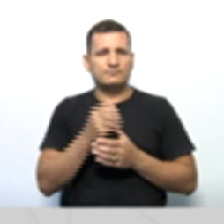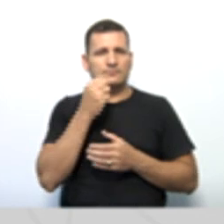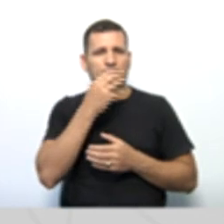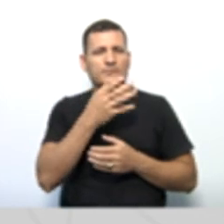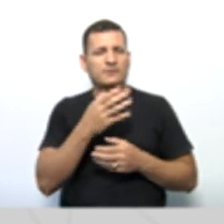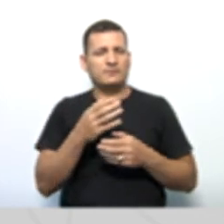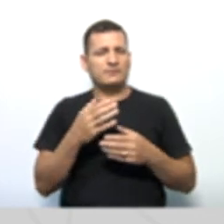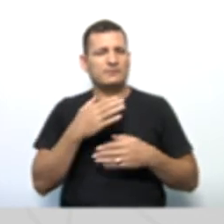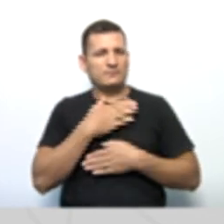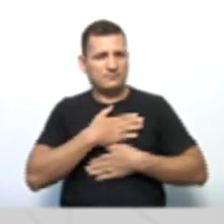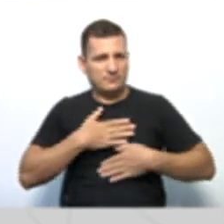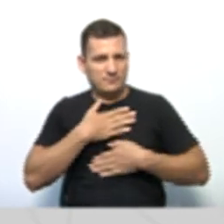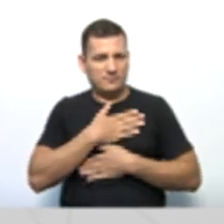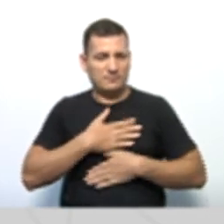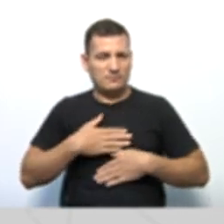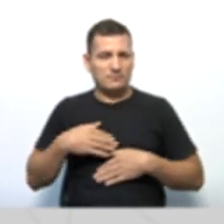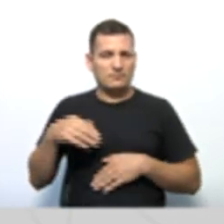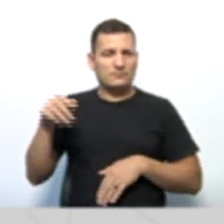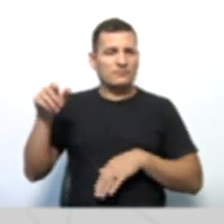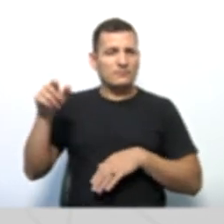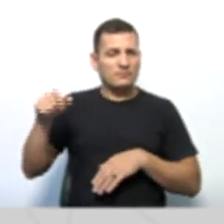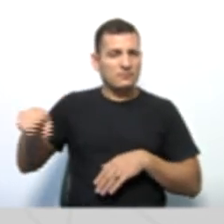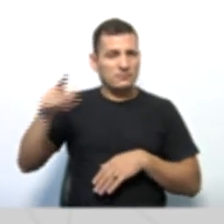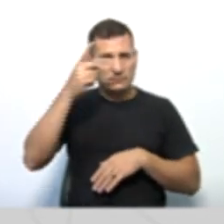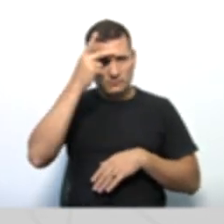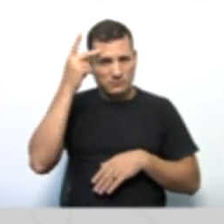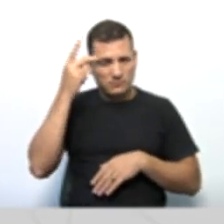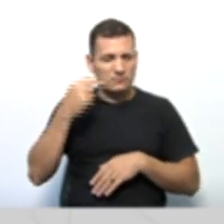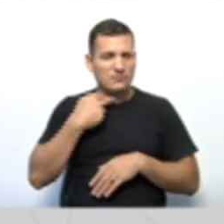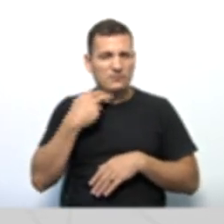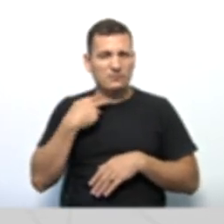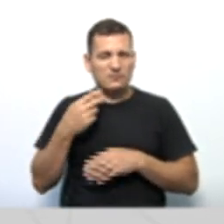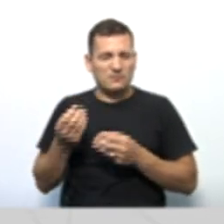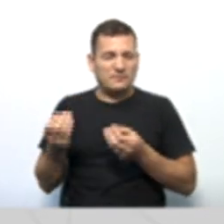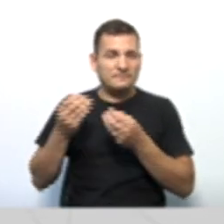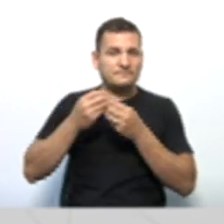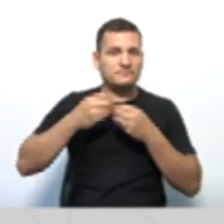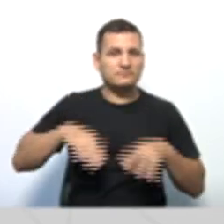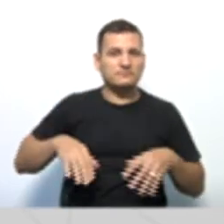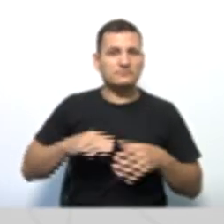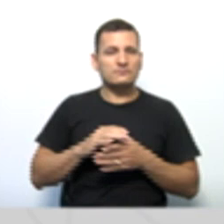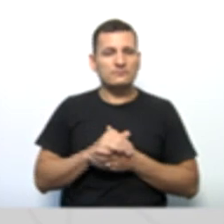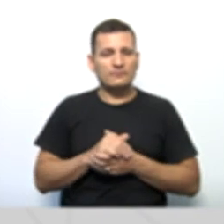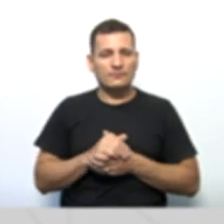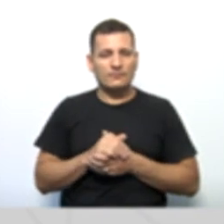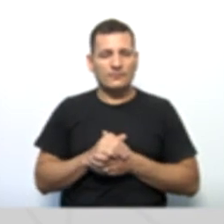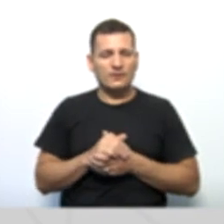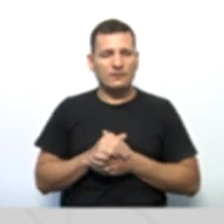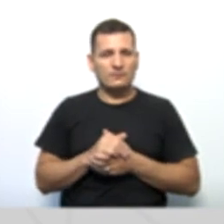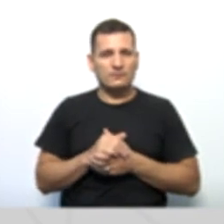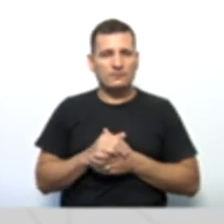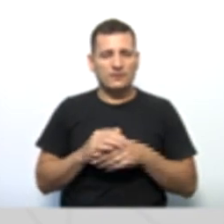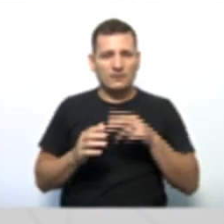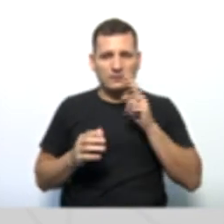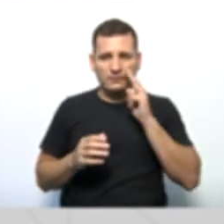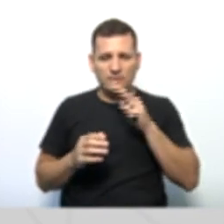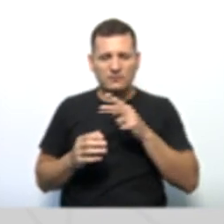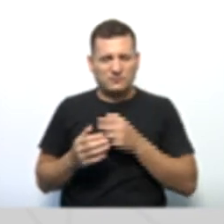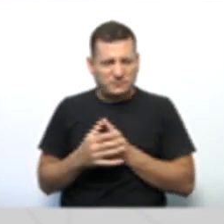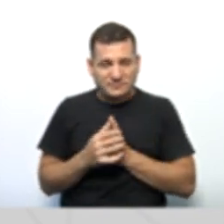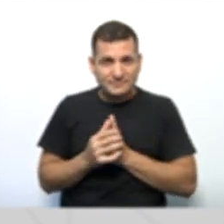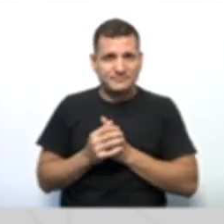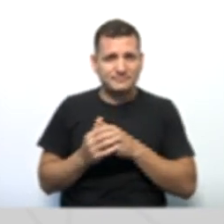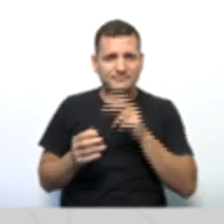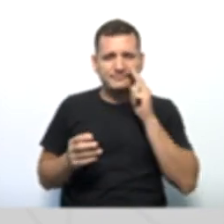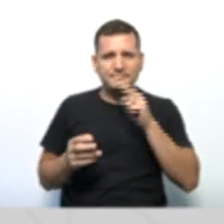uma pessoa não pode nunca prejudicar o bem-estar do coletivo. Isso me faz tão bem, mas faz mal para todos